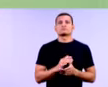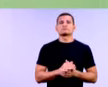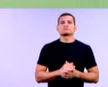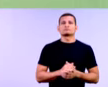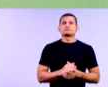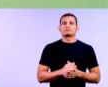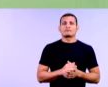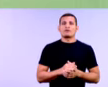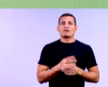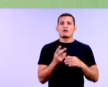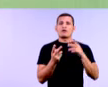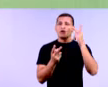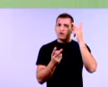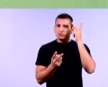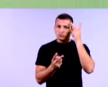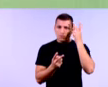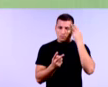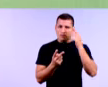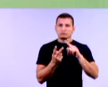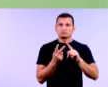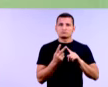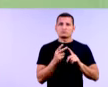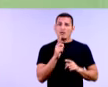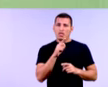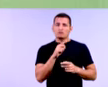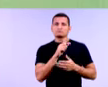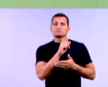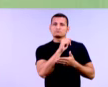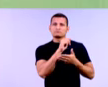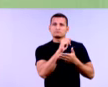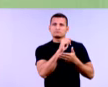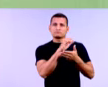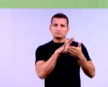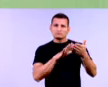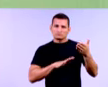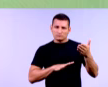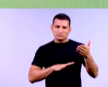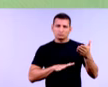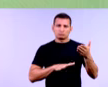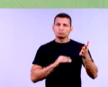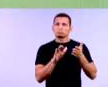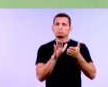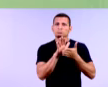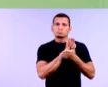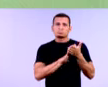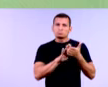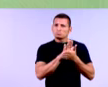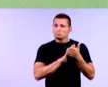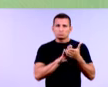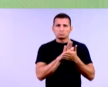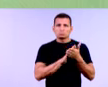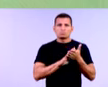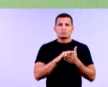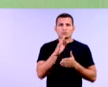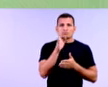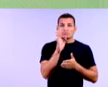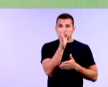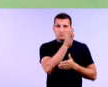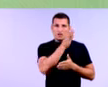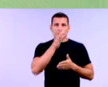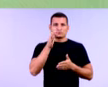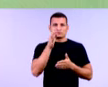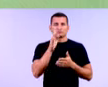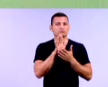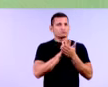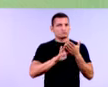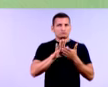vamos observar aqui, é essa que escreve direto, sem nenhum parágrafo aqui,